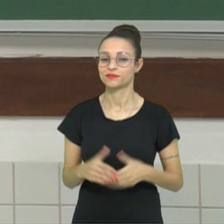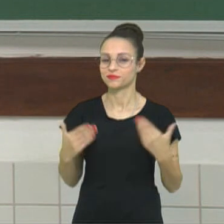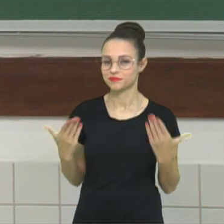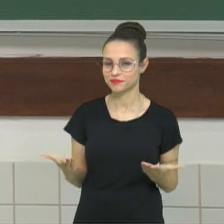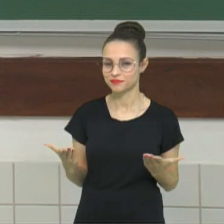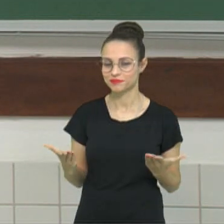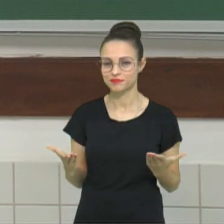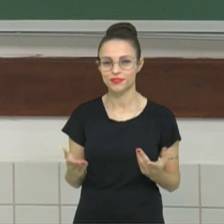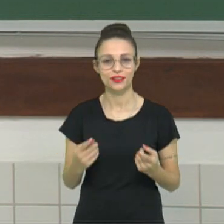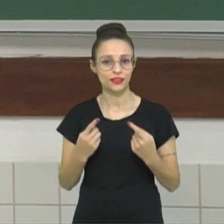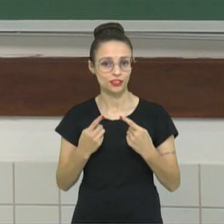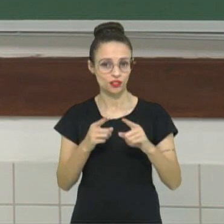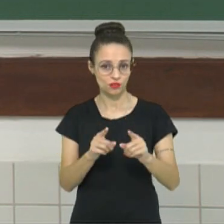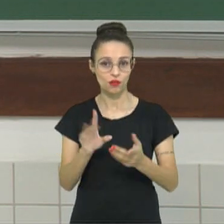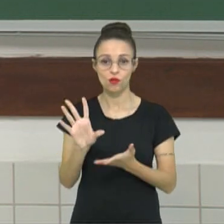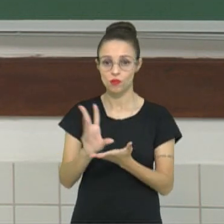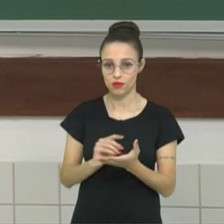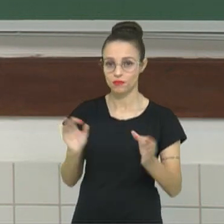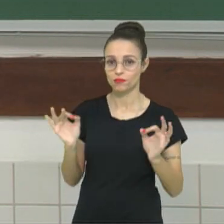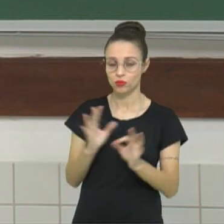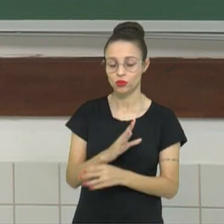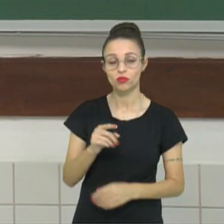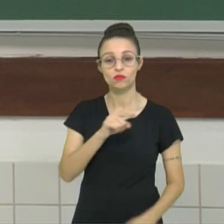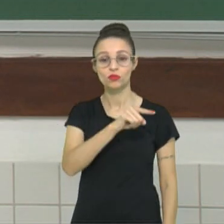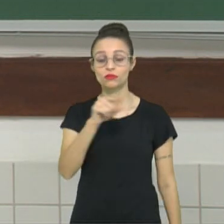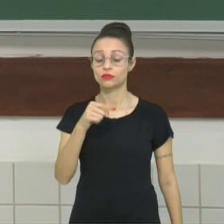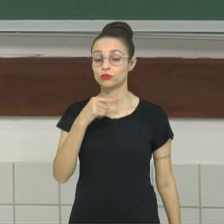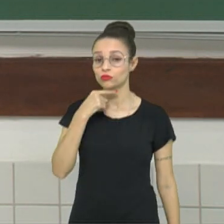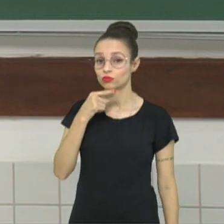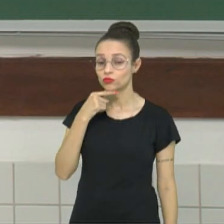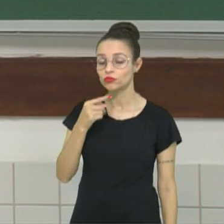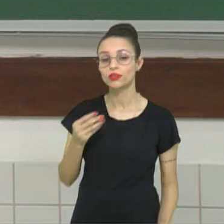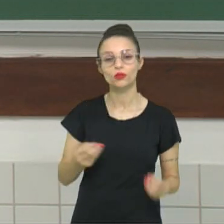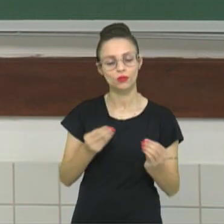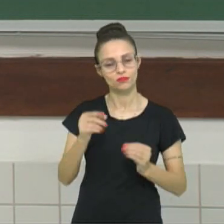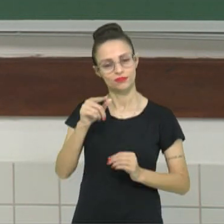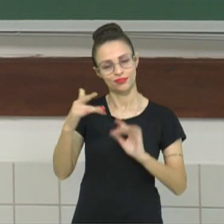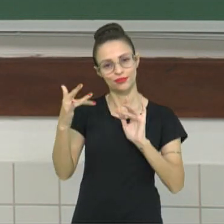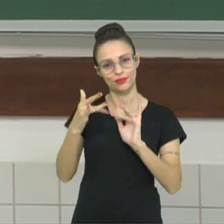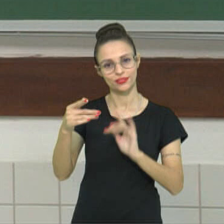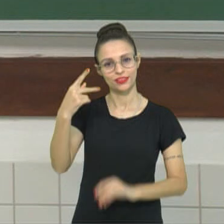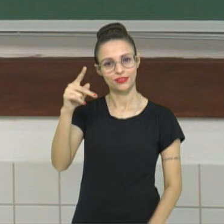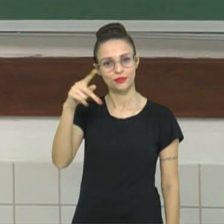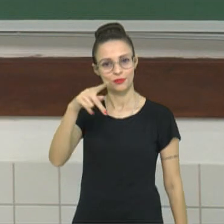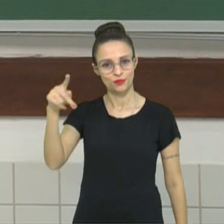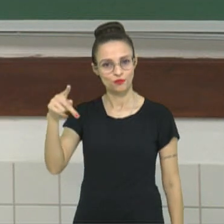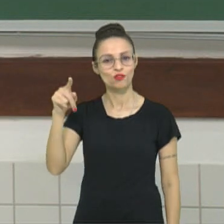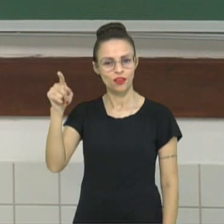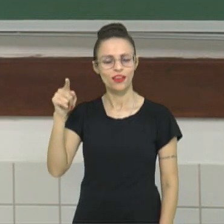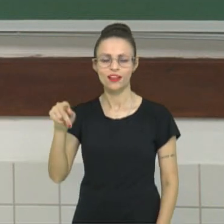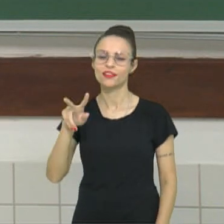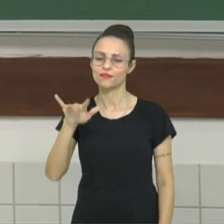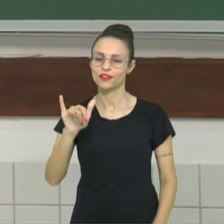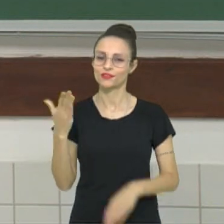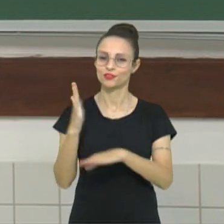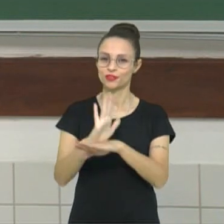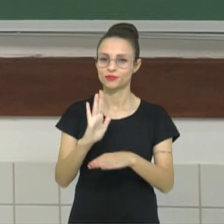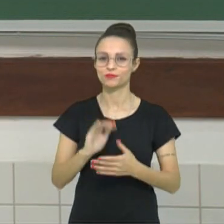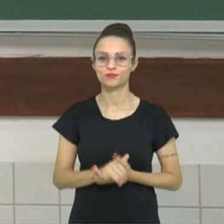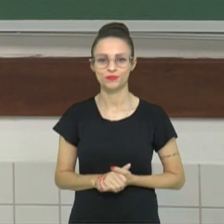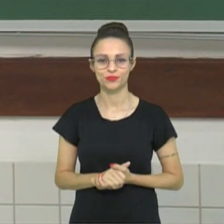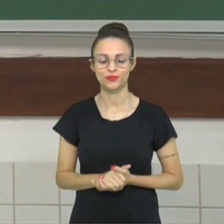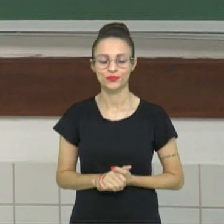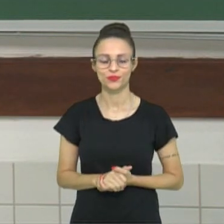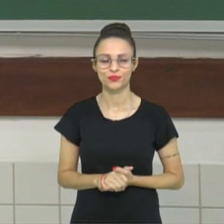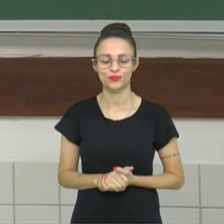Então, gente, agora com o desafio copiado, né, caso você tenha alguma dúvida, entre, né, em contato lá com o seu professor, que ele terá o maior prazer em te ajudar. Então,